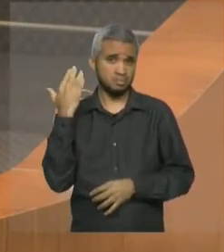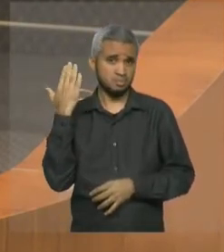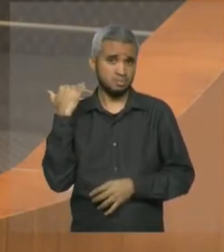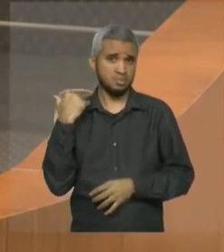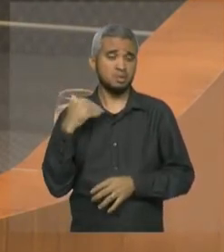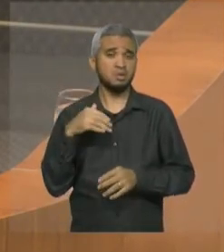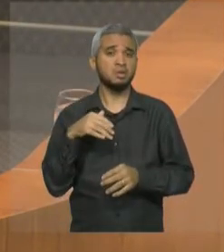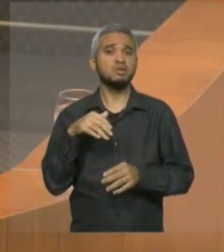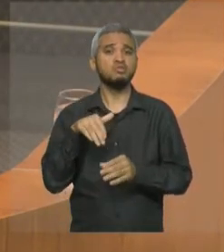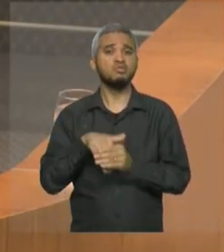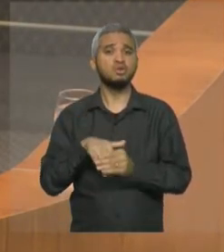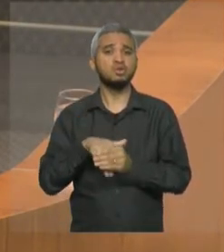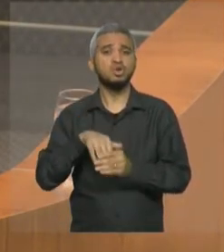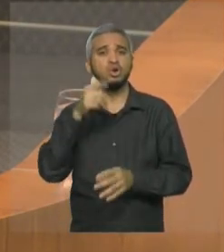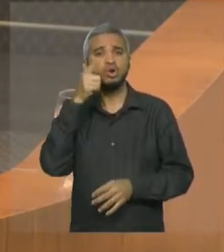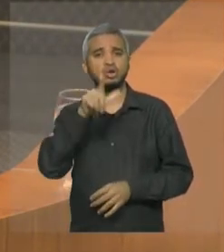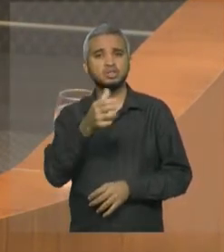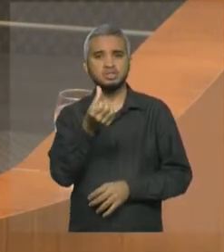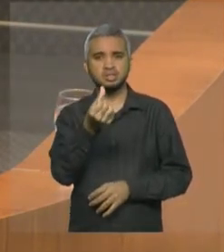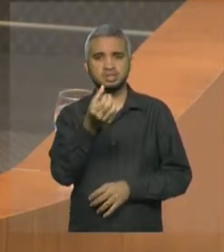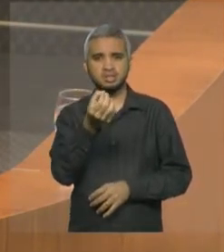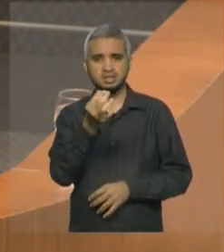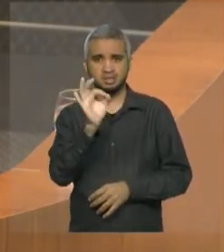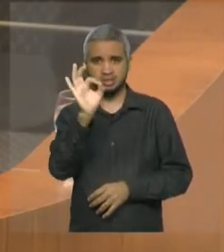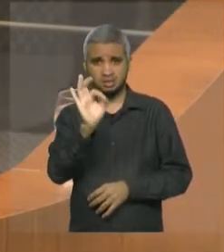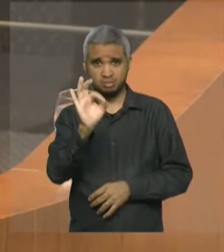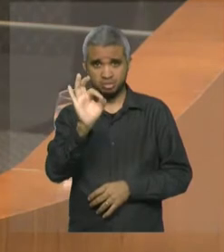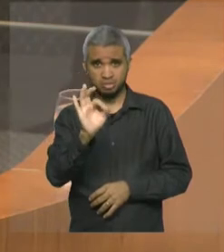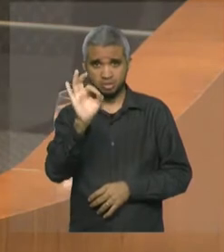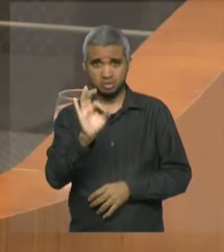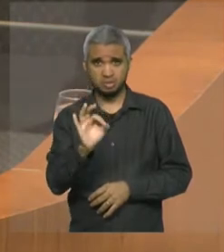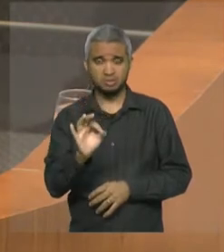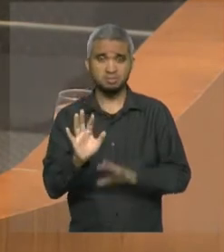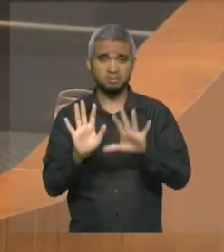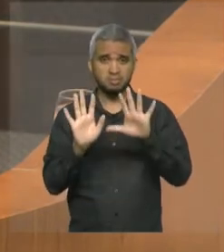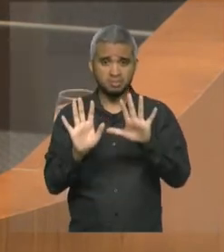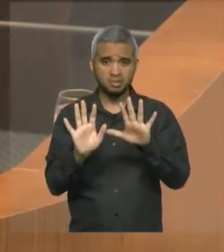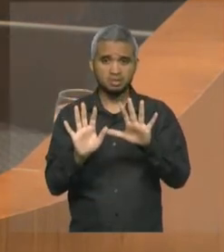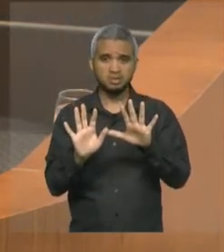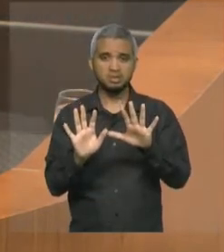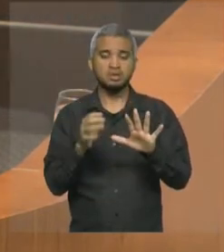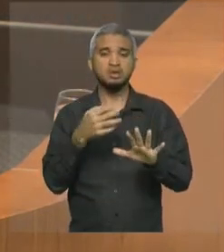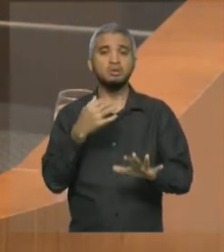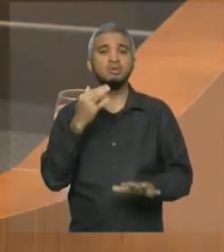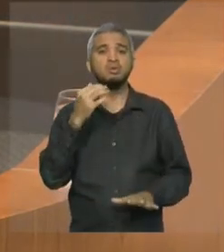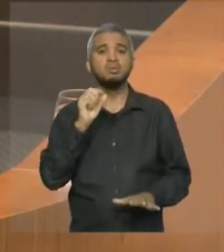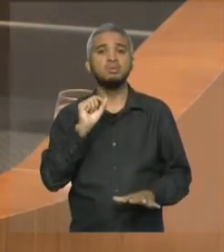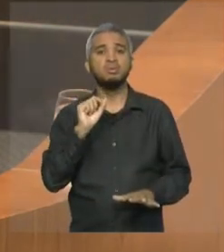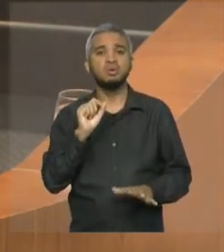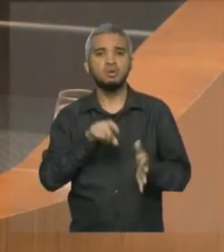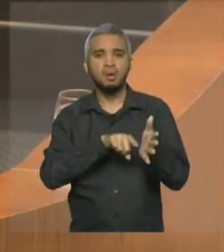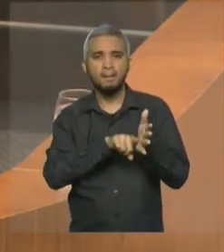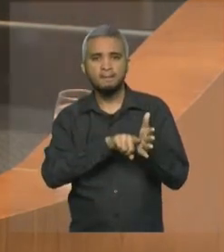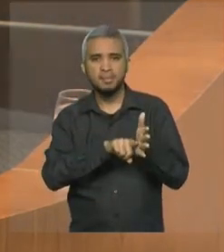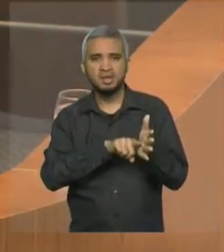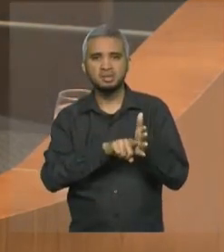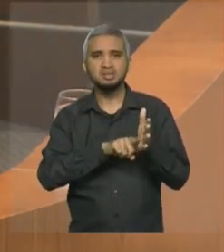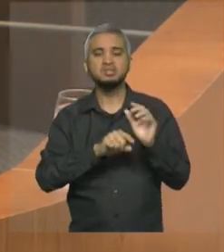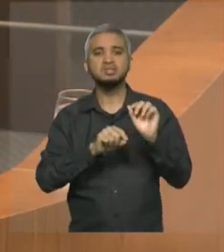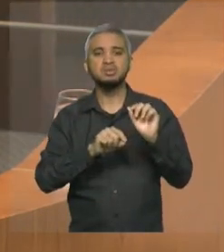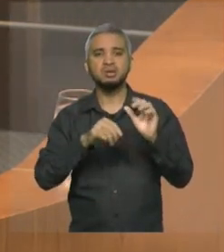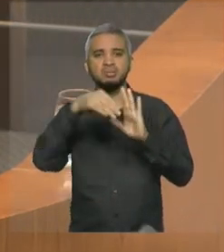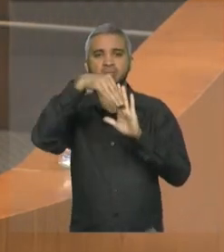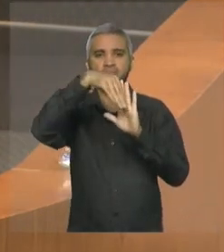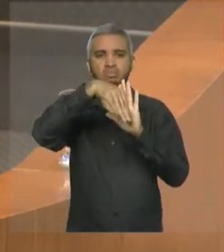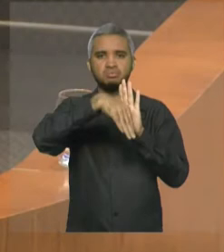teve sequer qualquer tipo de interferência, aonde o senhor Flávio Dino baixou para 47%